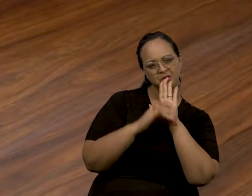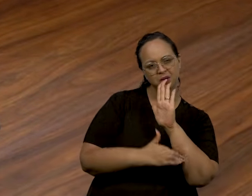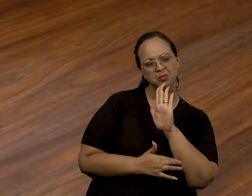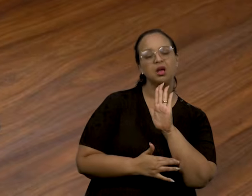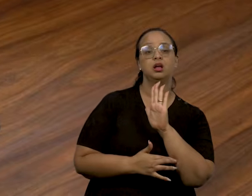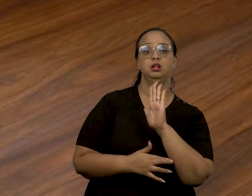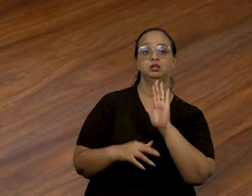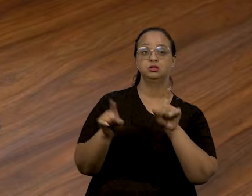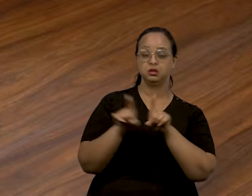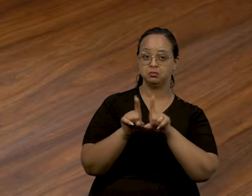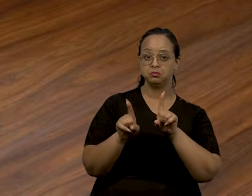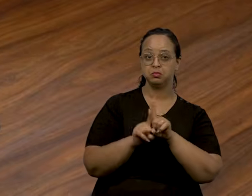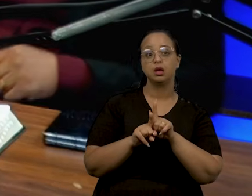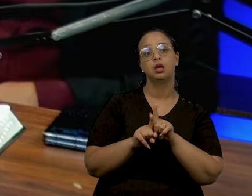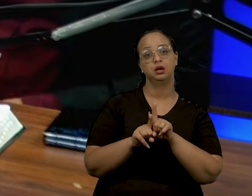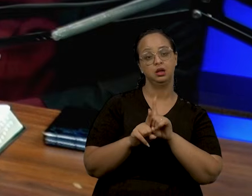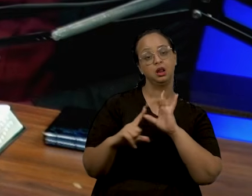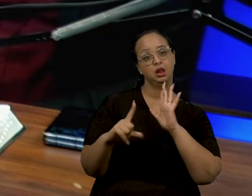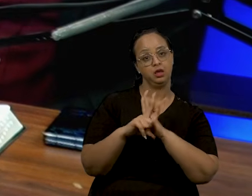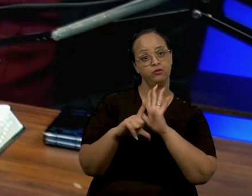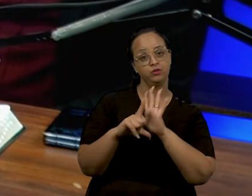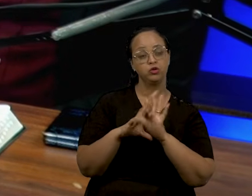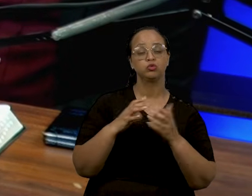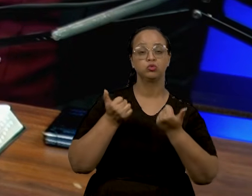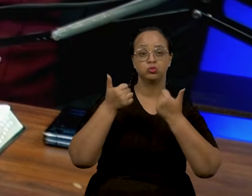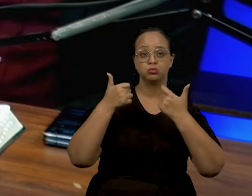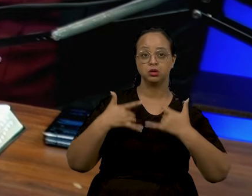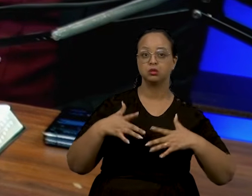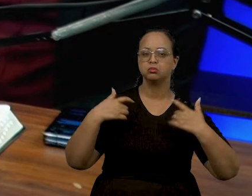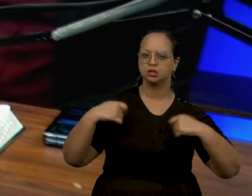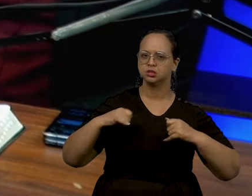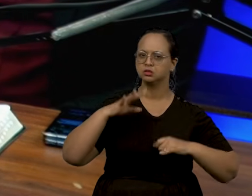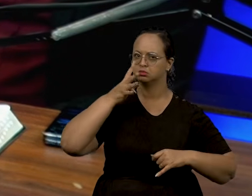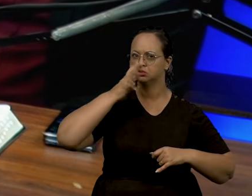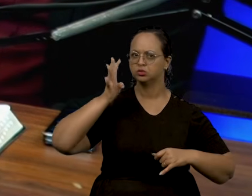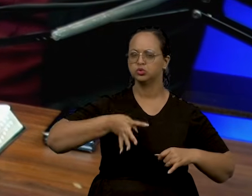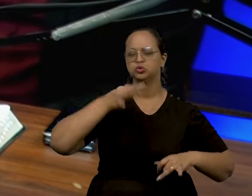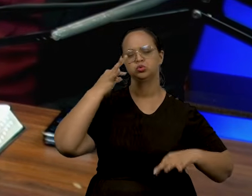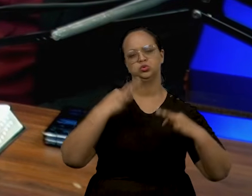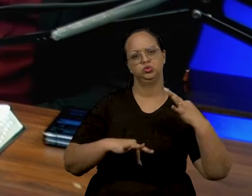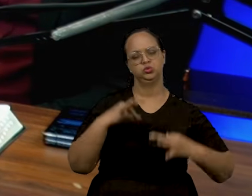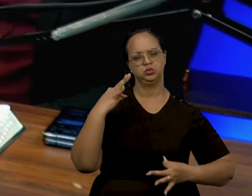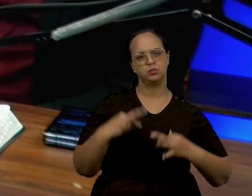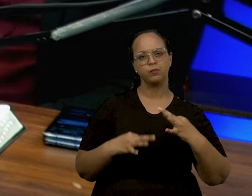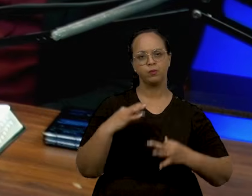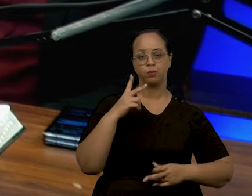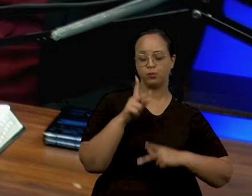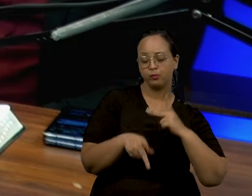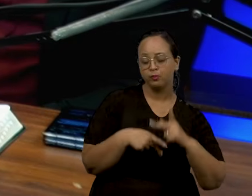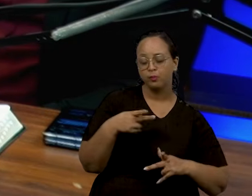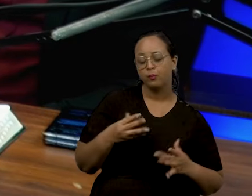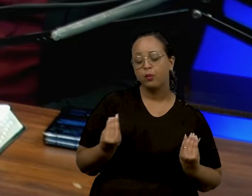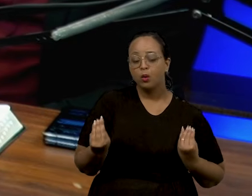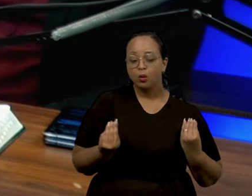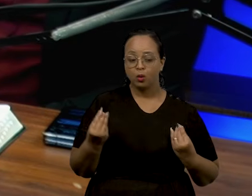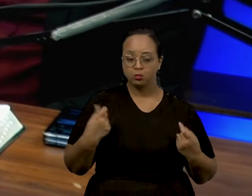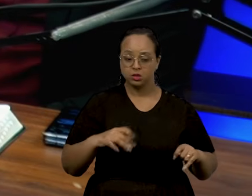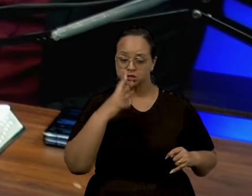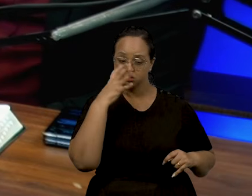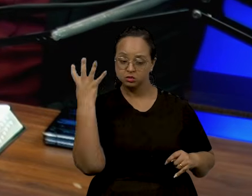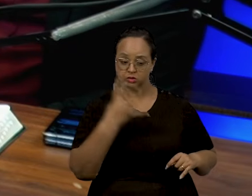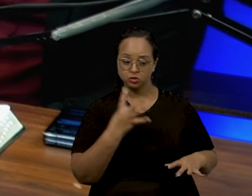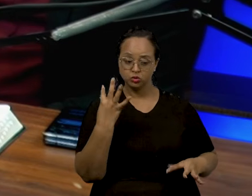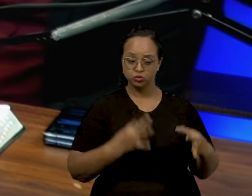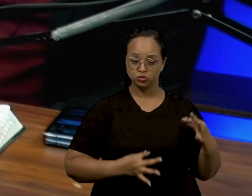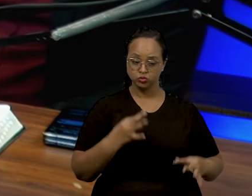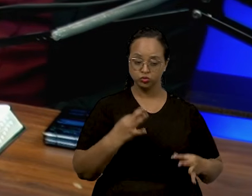tinha dado, né. Então Israel era um povo que vivia muito bem por isso, porque a lei que Israel cumpria foi uma lei dada pelo próprio Senhor, né, e o